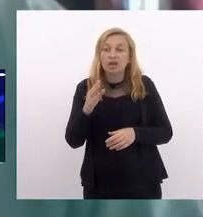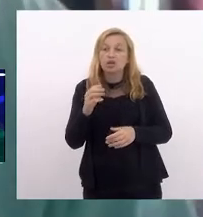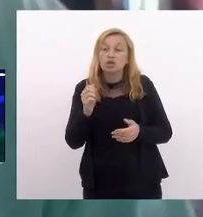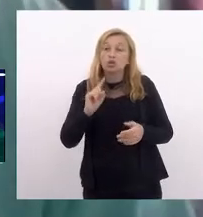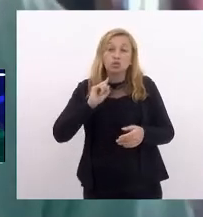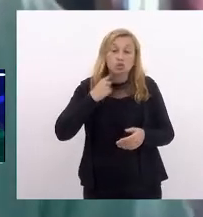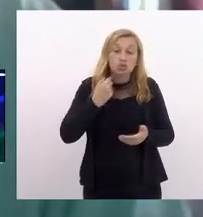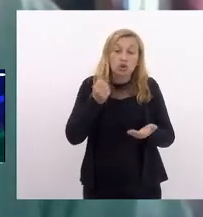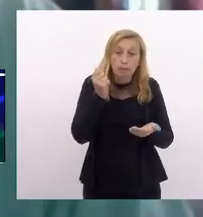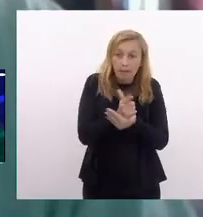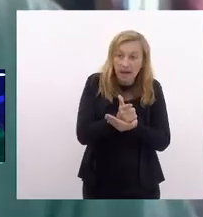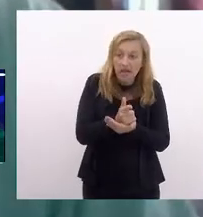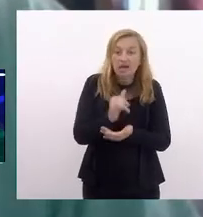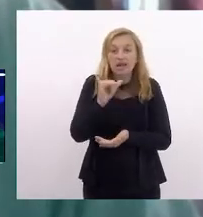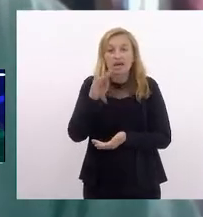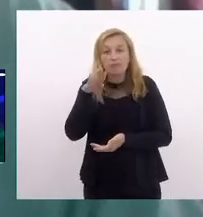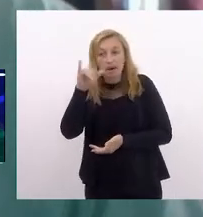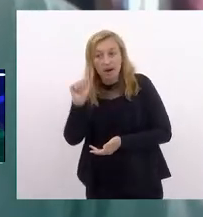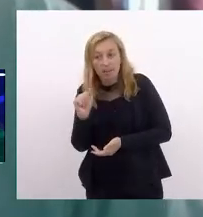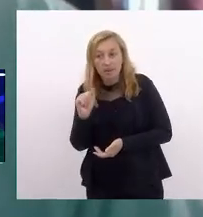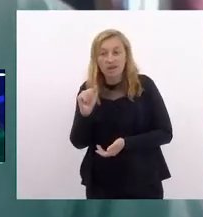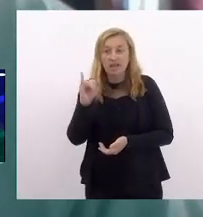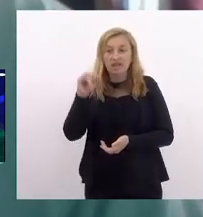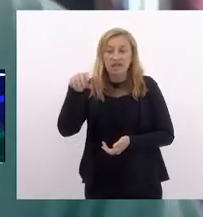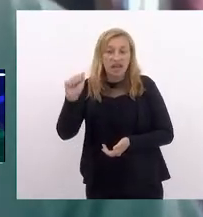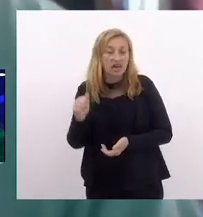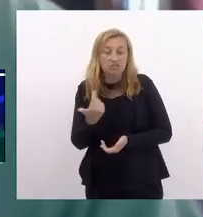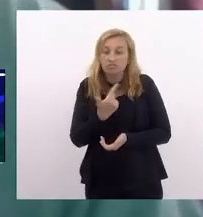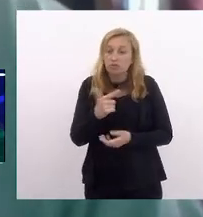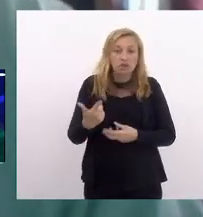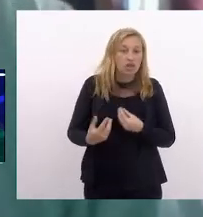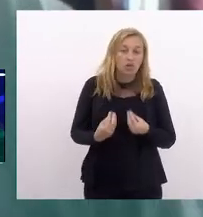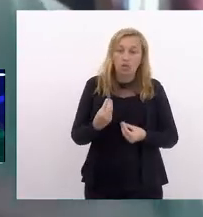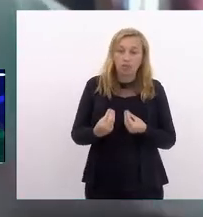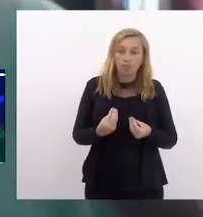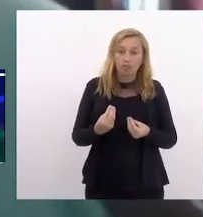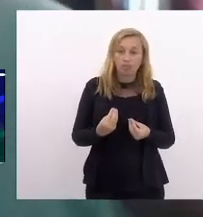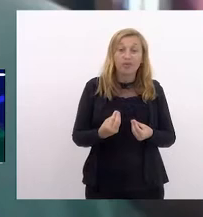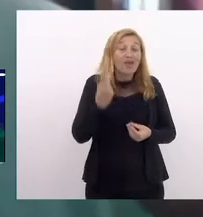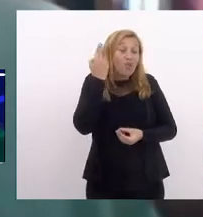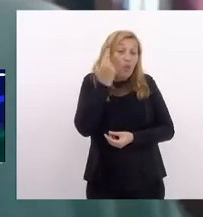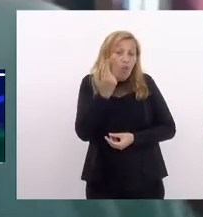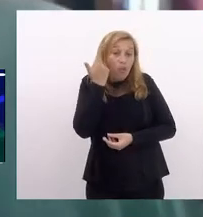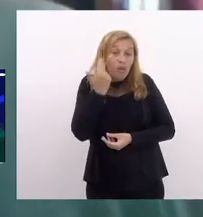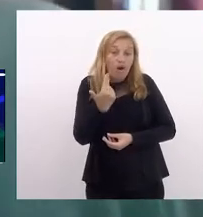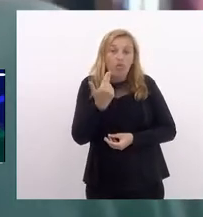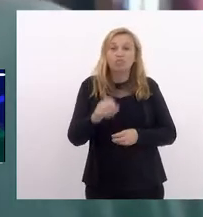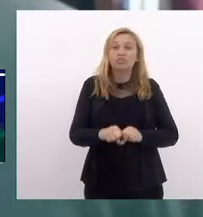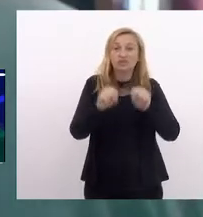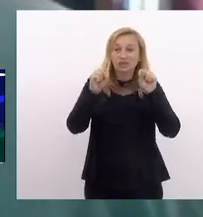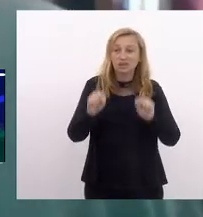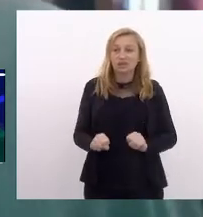o Ibama quem não tem essa condição é natural que o sistema que